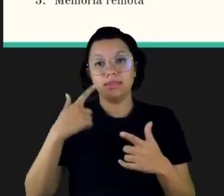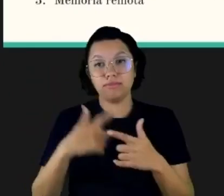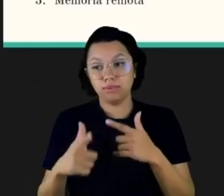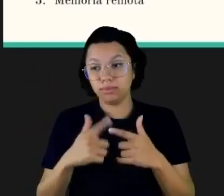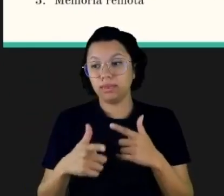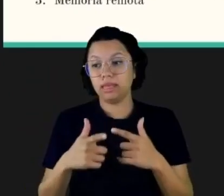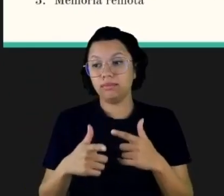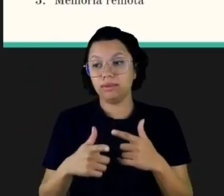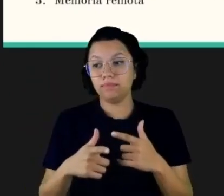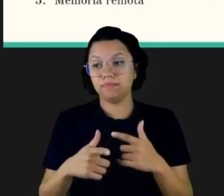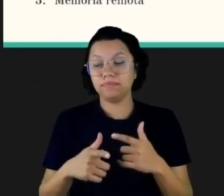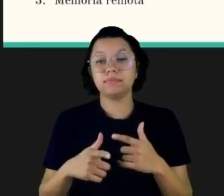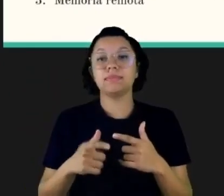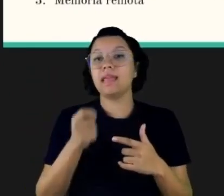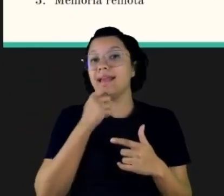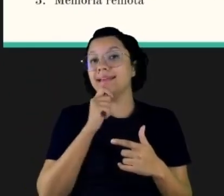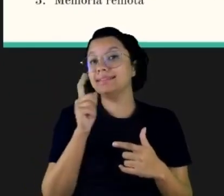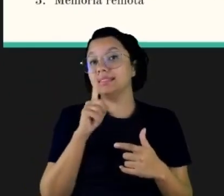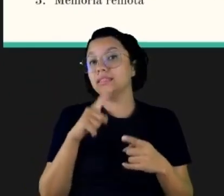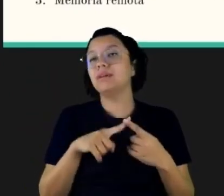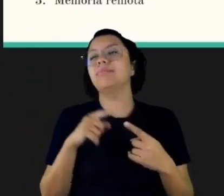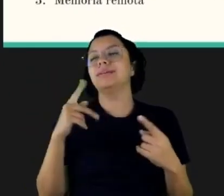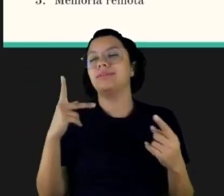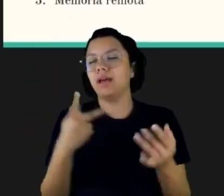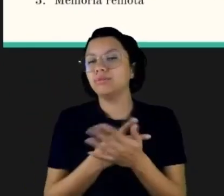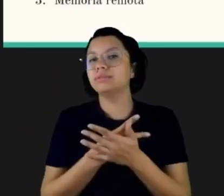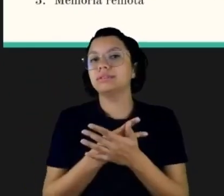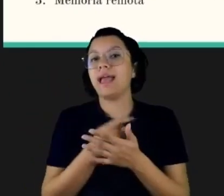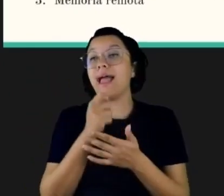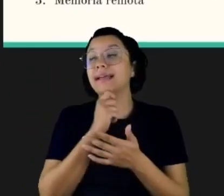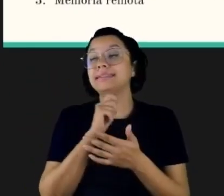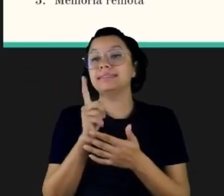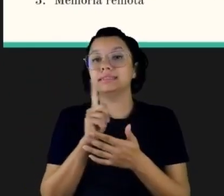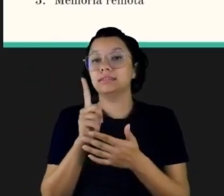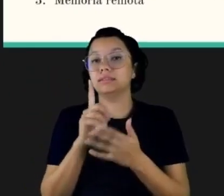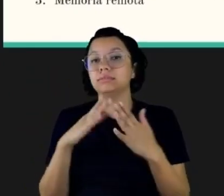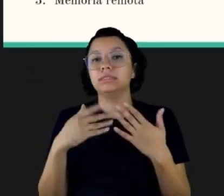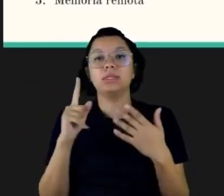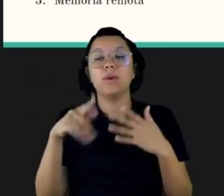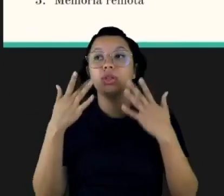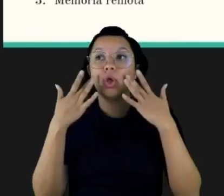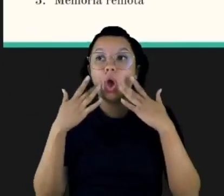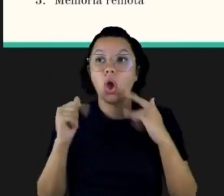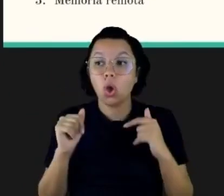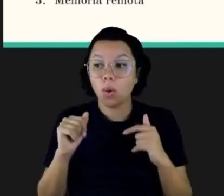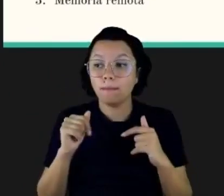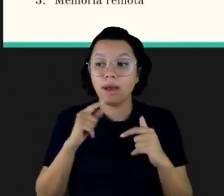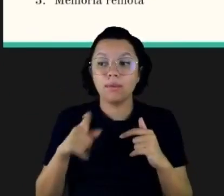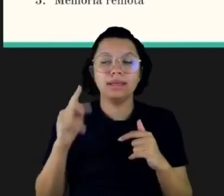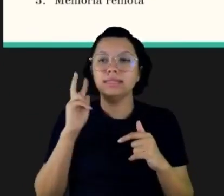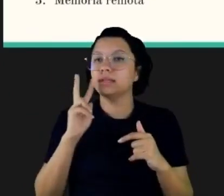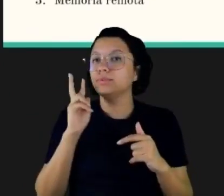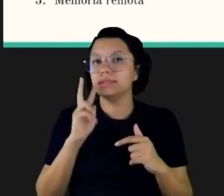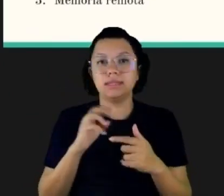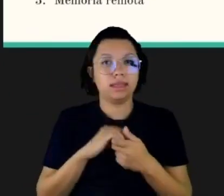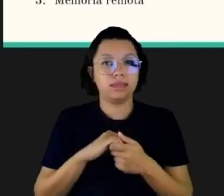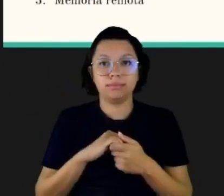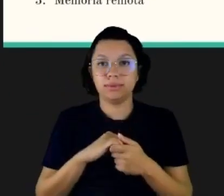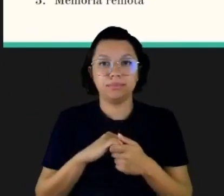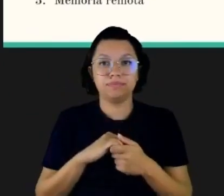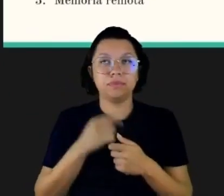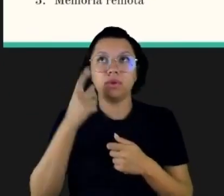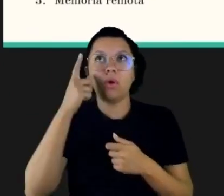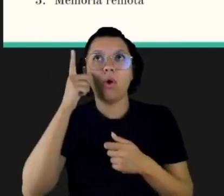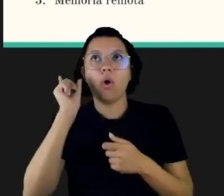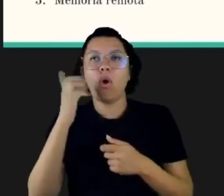ainda não, mas vai ser. Ainda não. Então, é normal que eles não se lembrem que ontem a filha